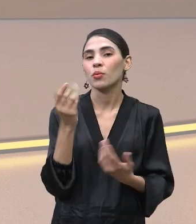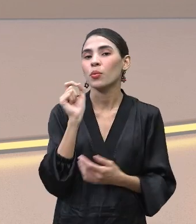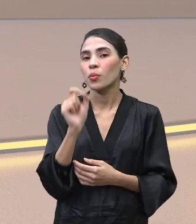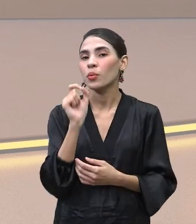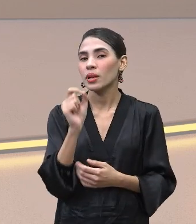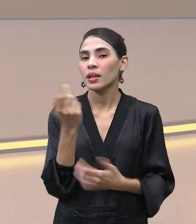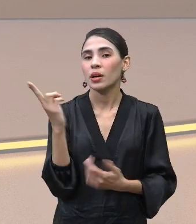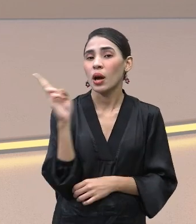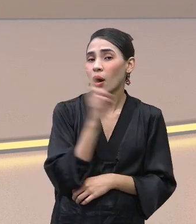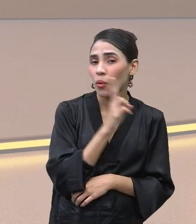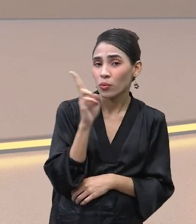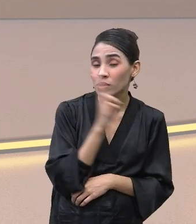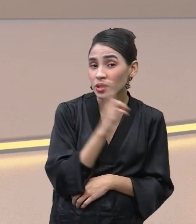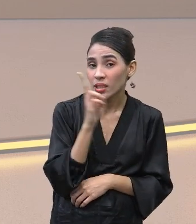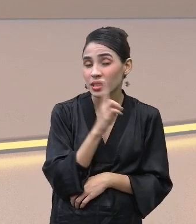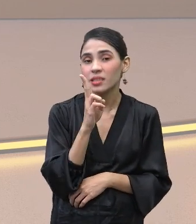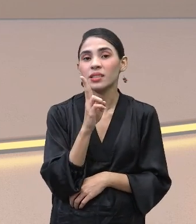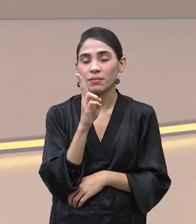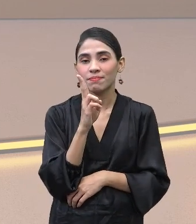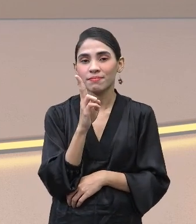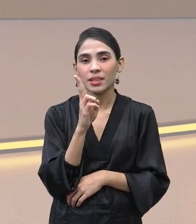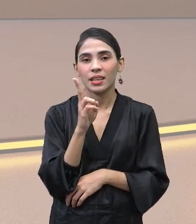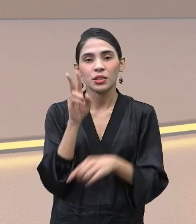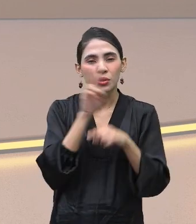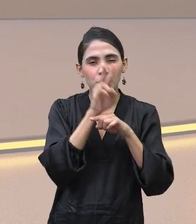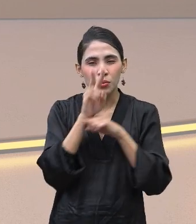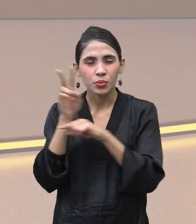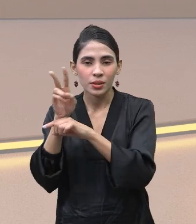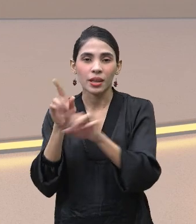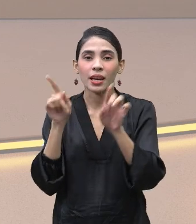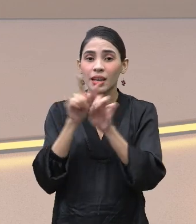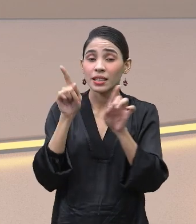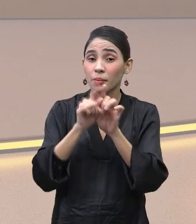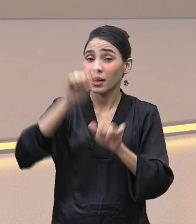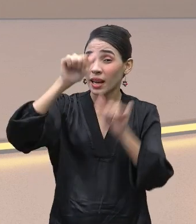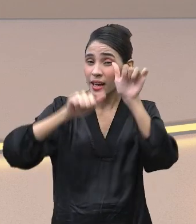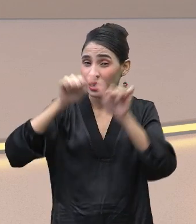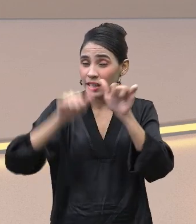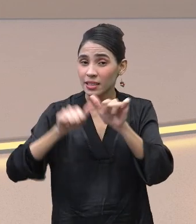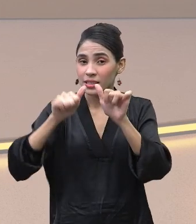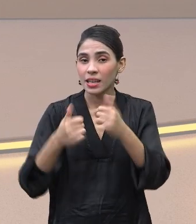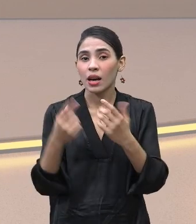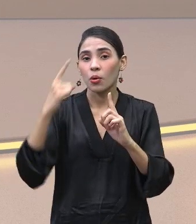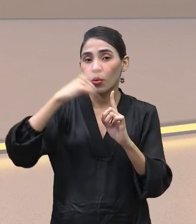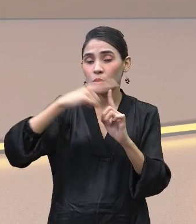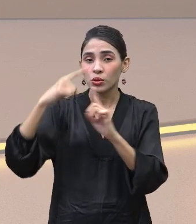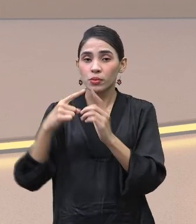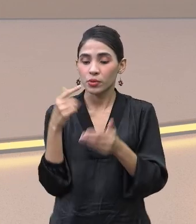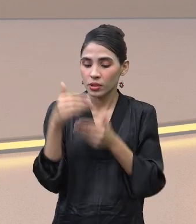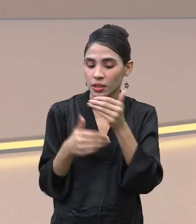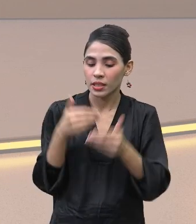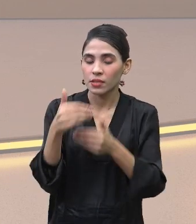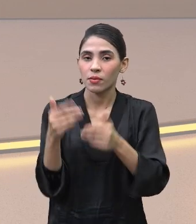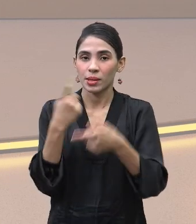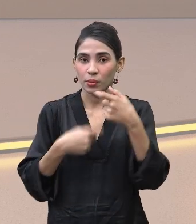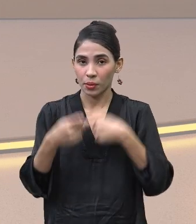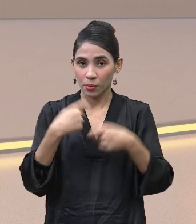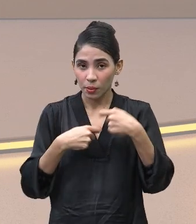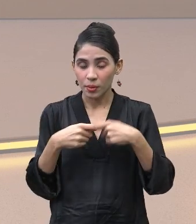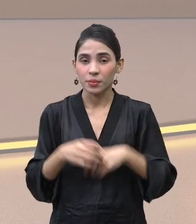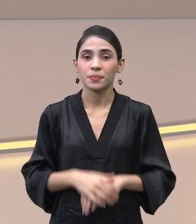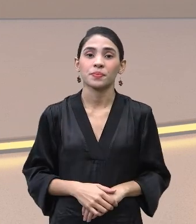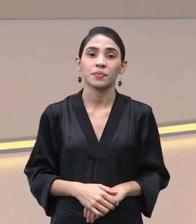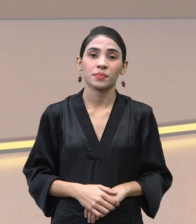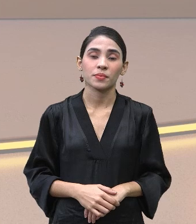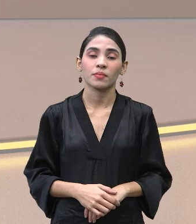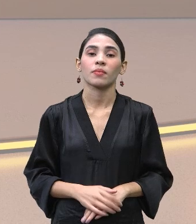necessidade urgente de revisar e de redefinir o nosso modelo de desenvolvimento econômico.